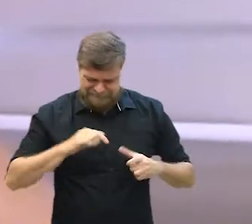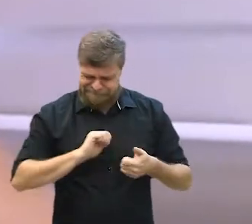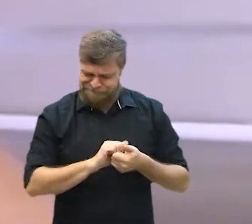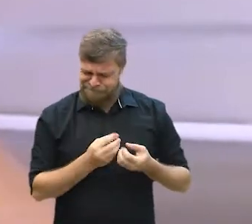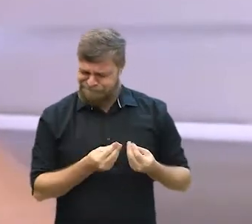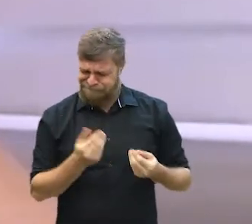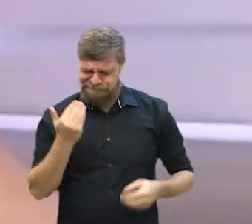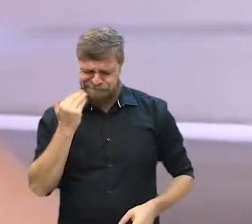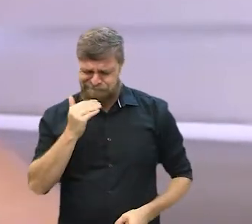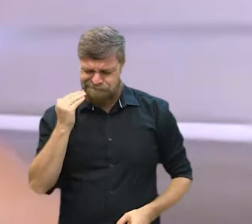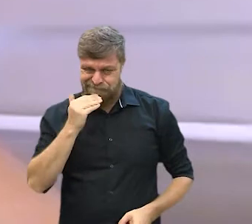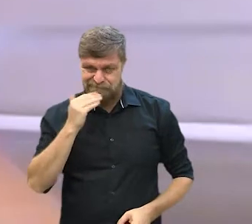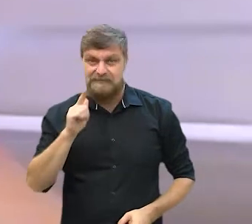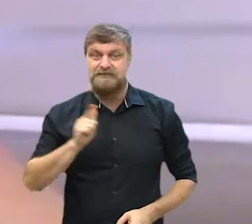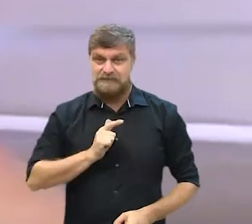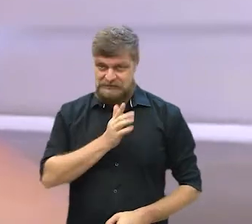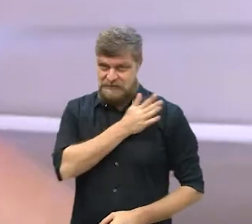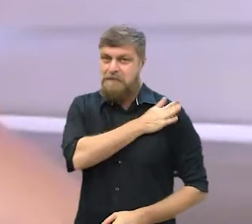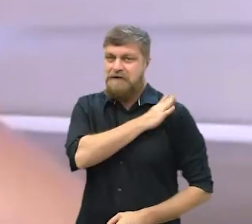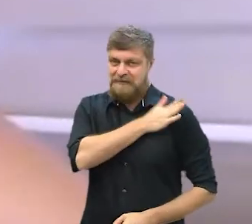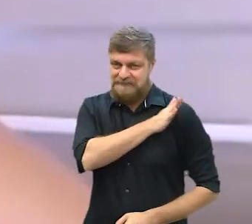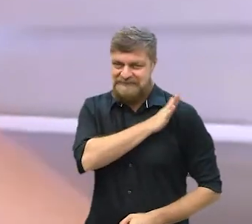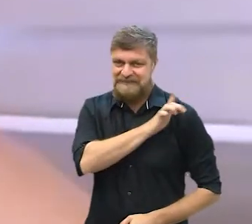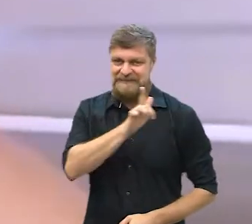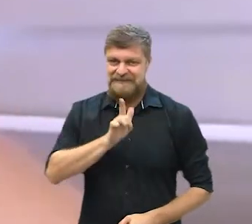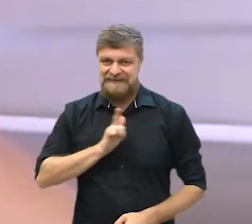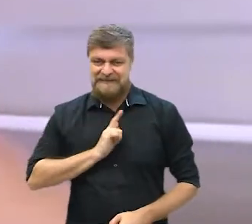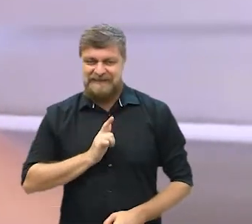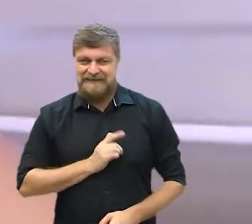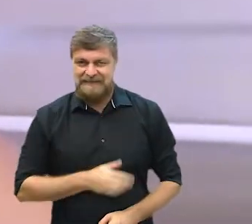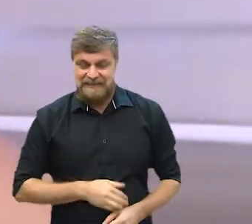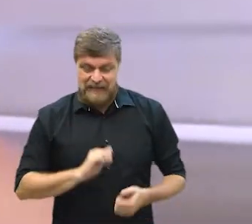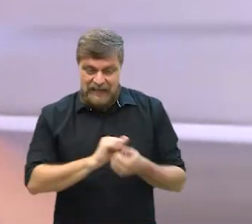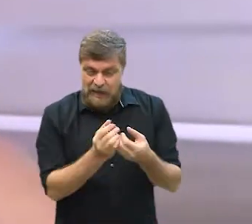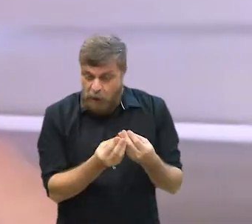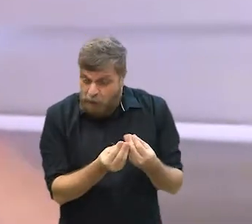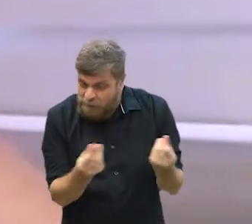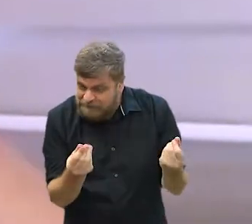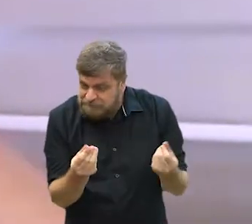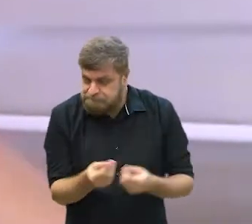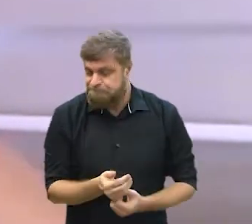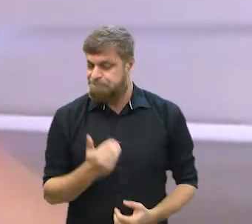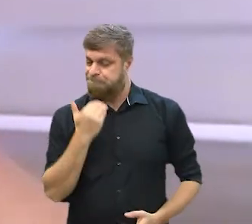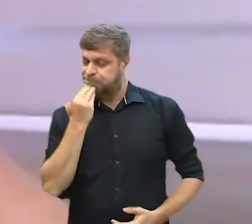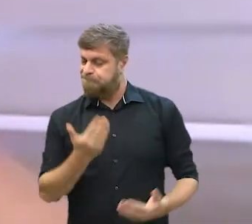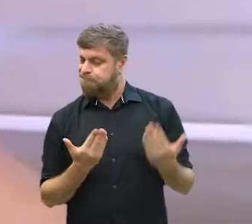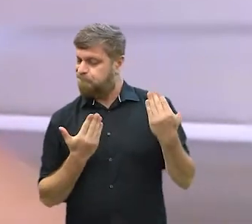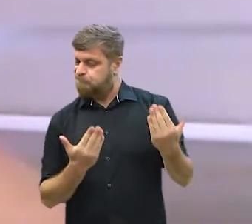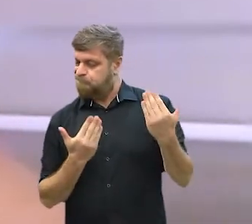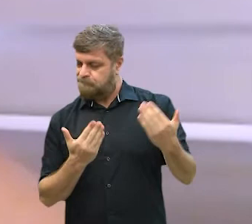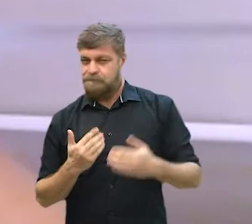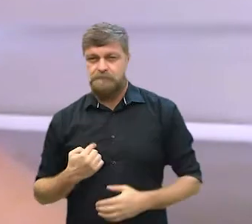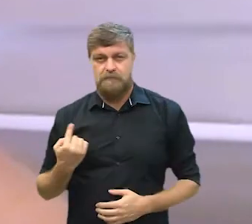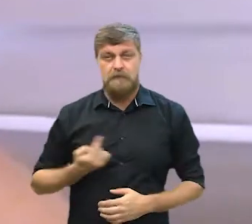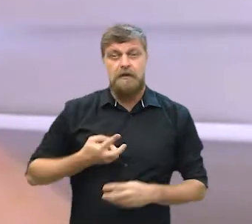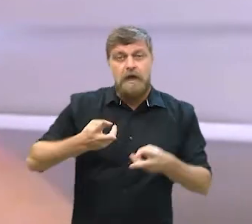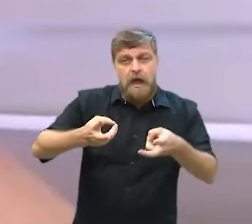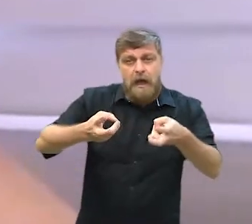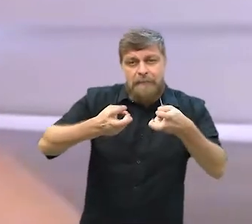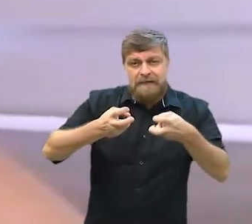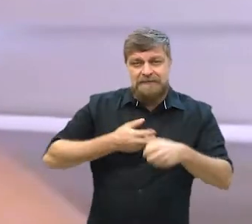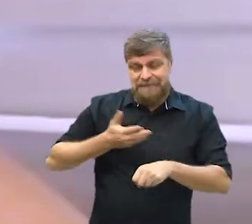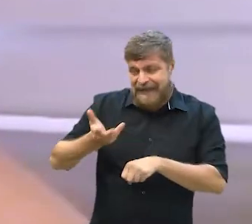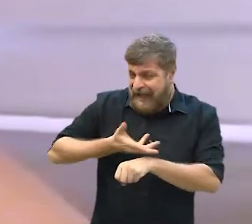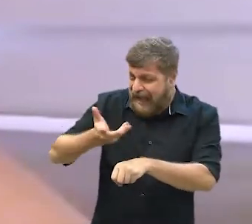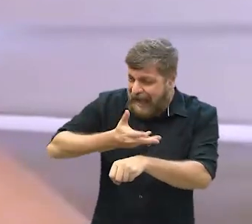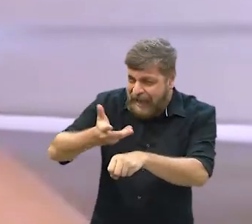teria qualidade, que o conforto era mais importante do que a qualidade do que você estava consumindo. Então, o que nós percebemos foi